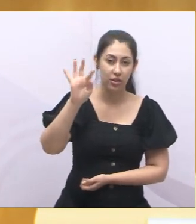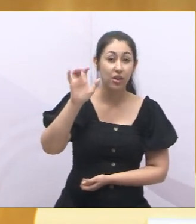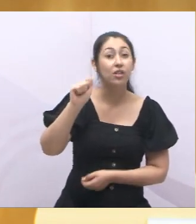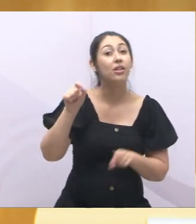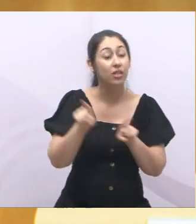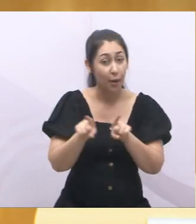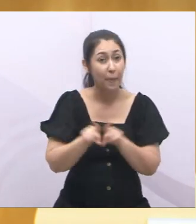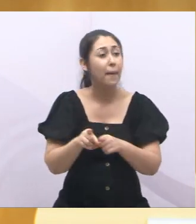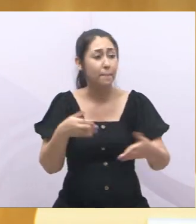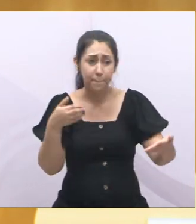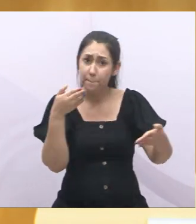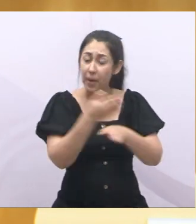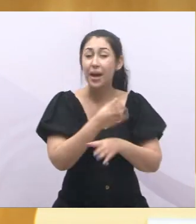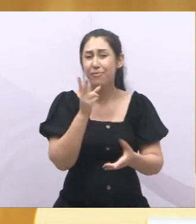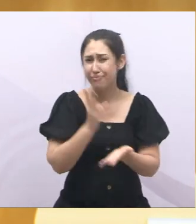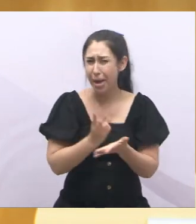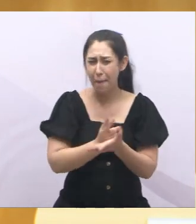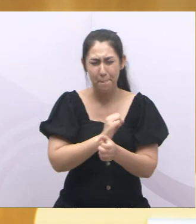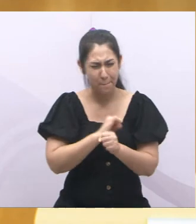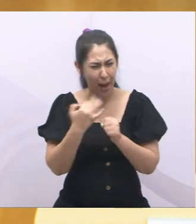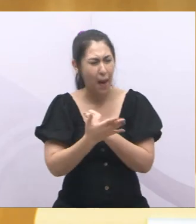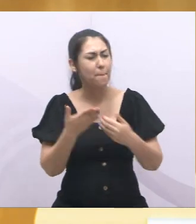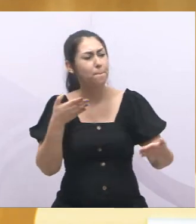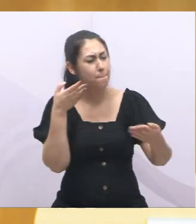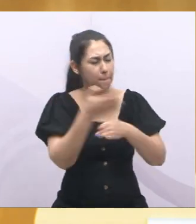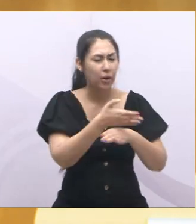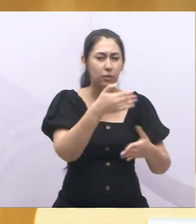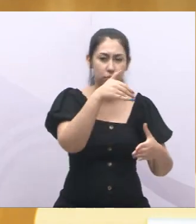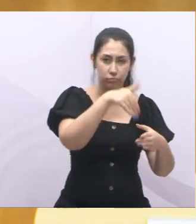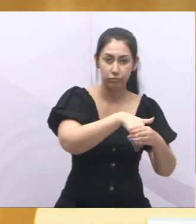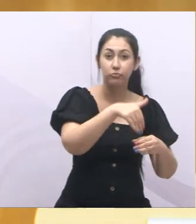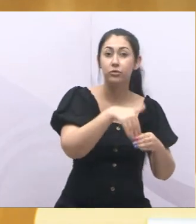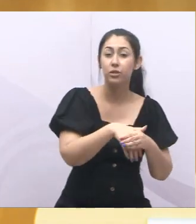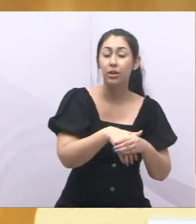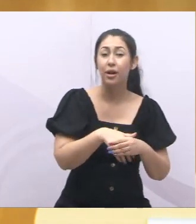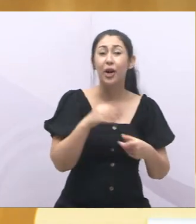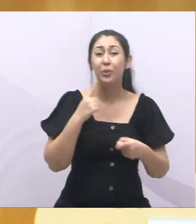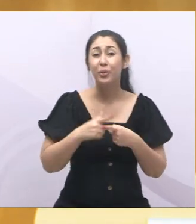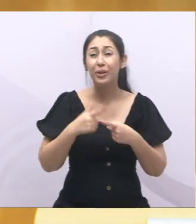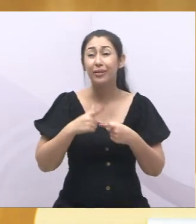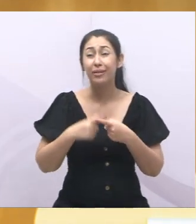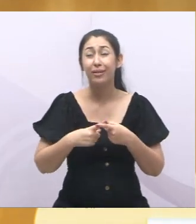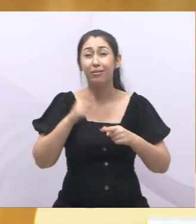urnas, apesar da pandemia, e votar? Quais os sonhos?